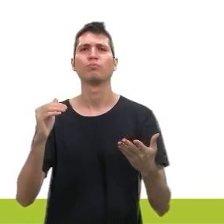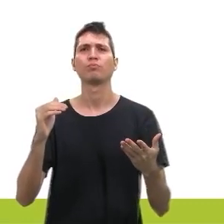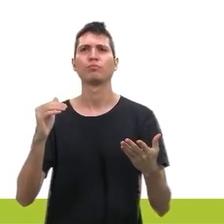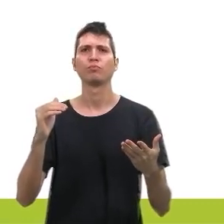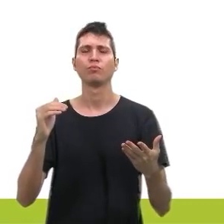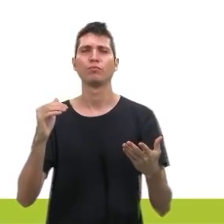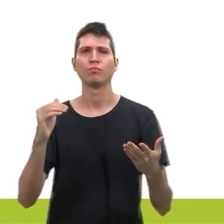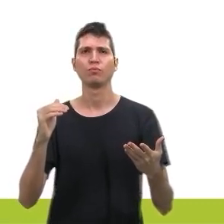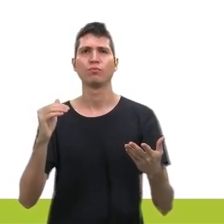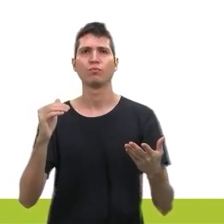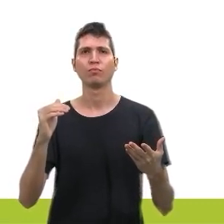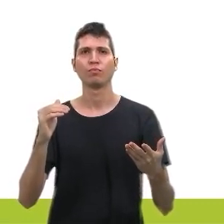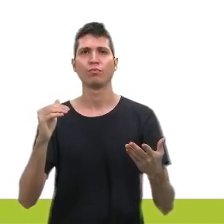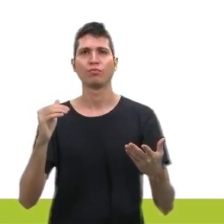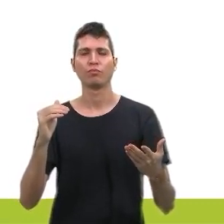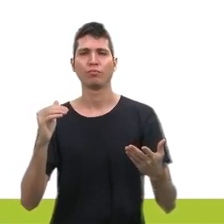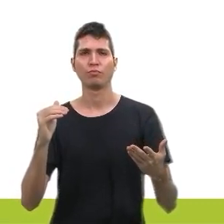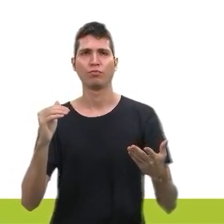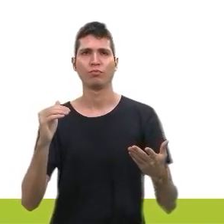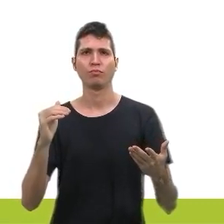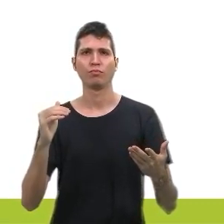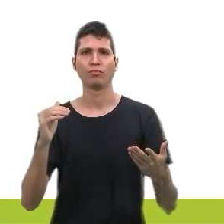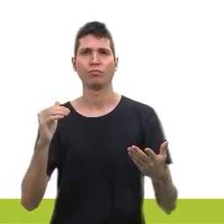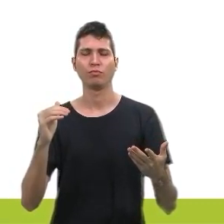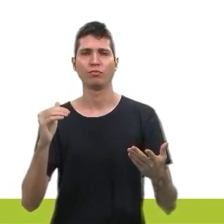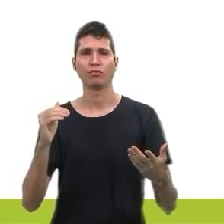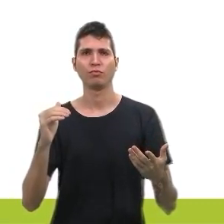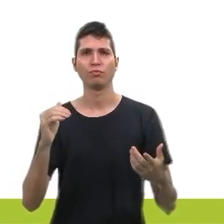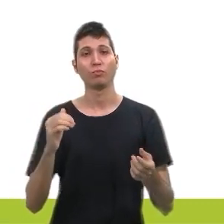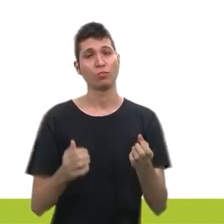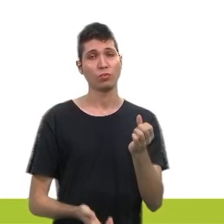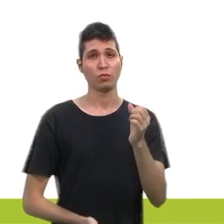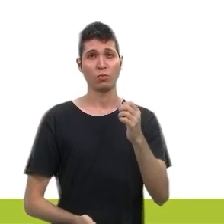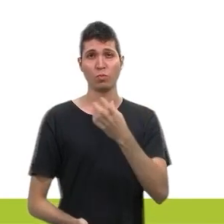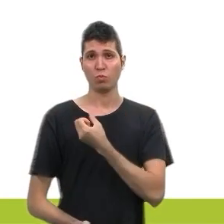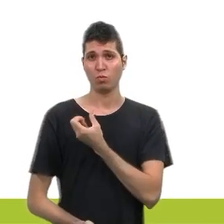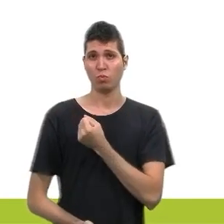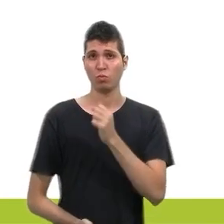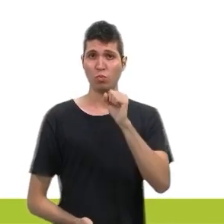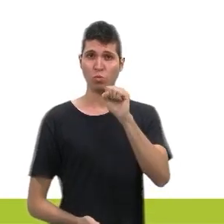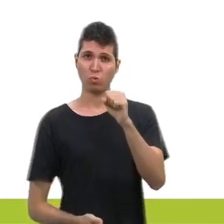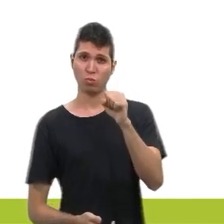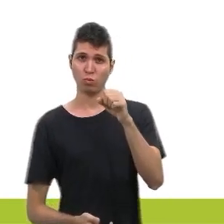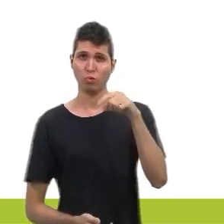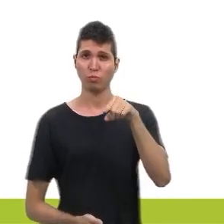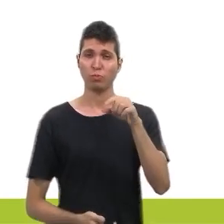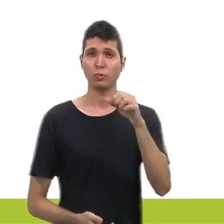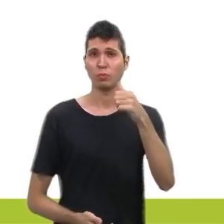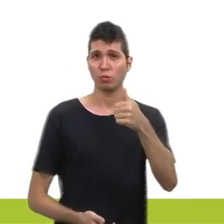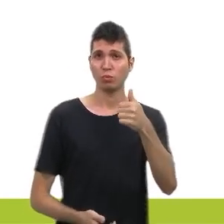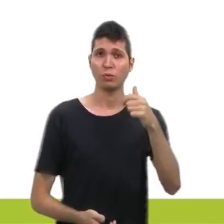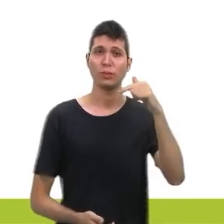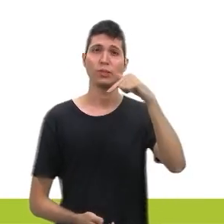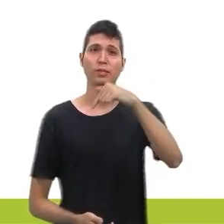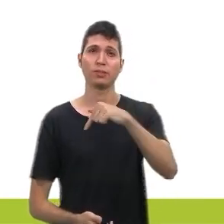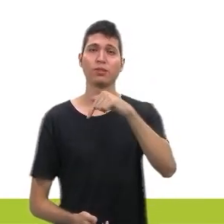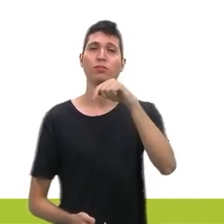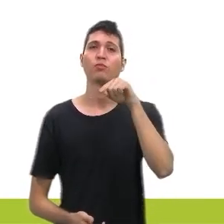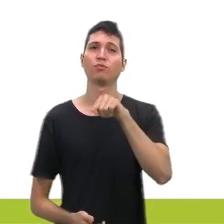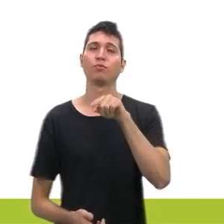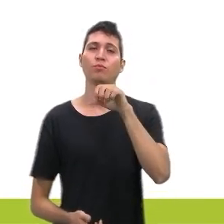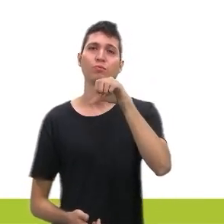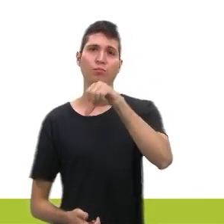ó. Ou seja, sobrou os números 8,1 e 7,9, para você não perder tempo. Se eu somar aqui,